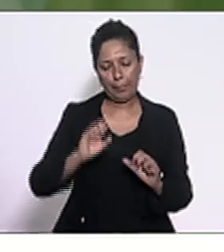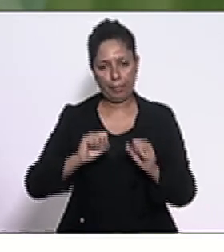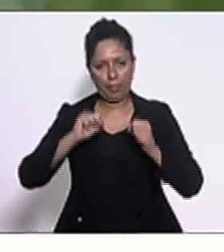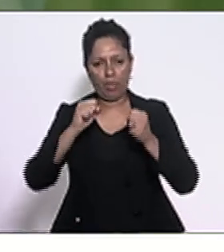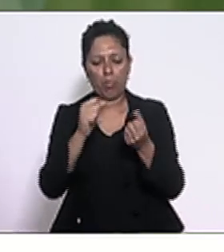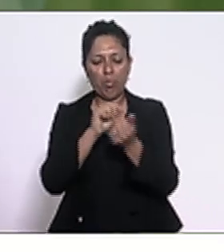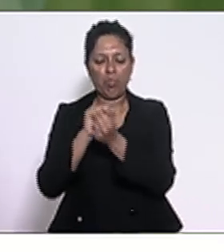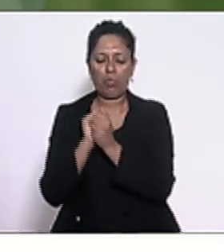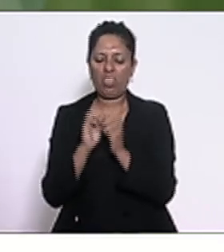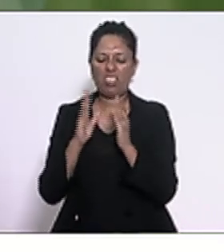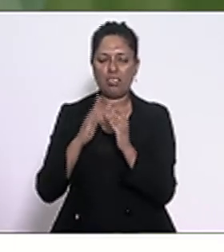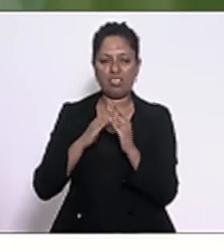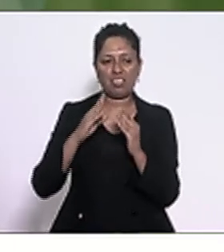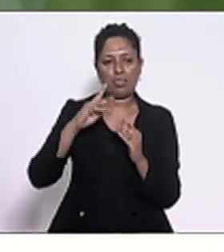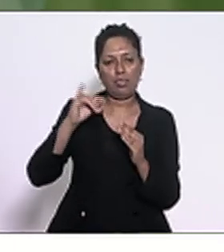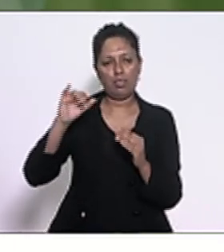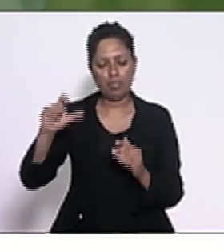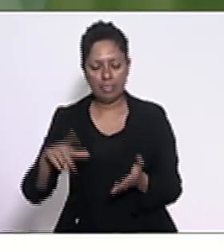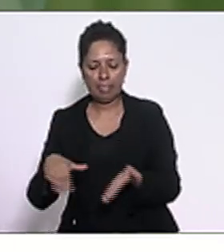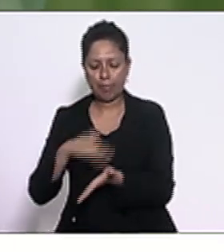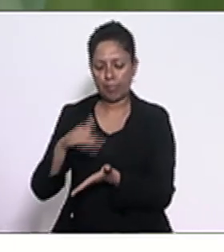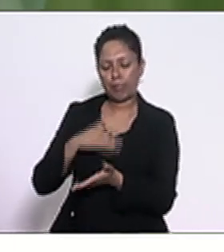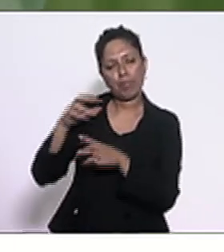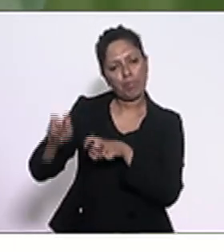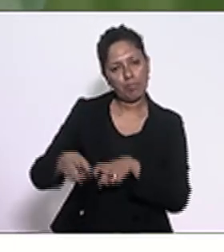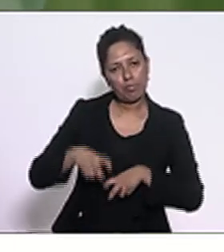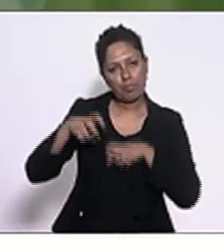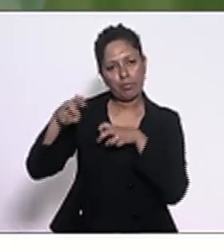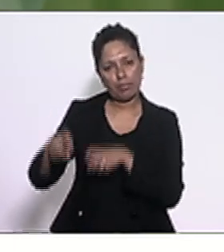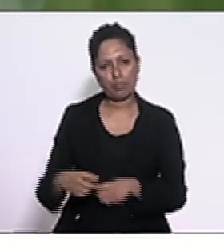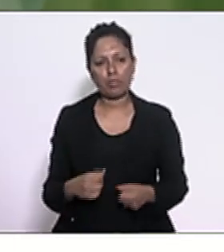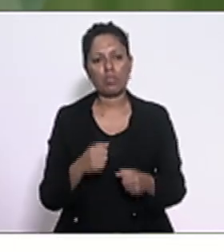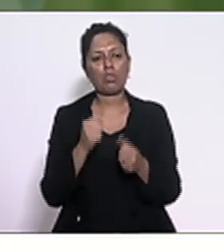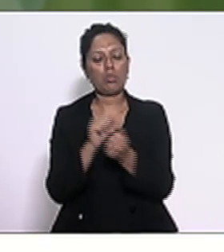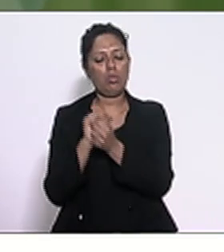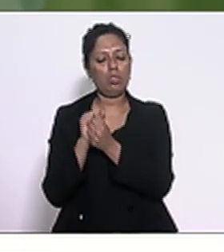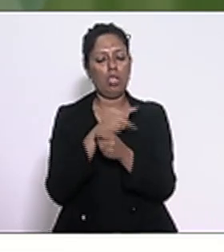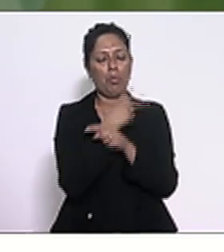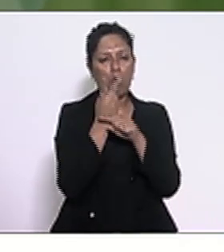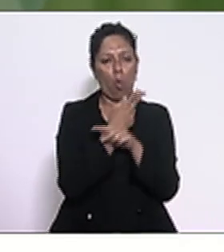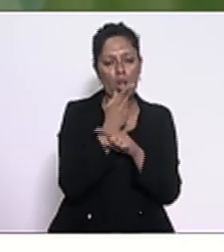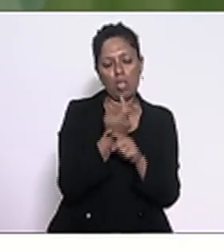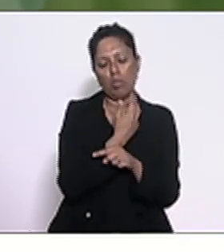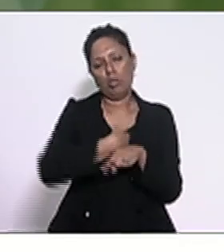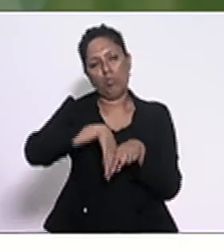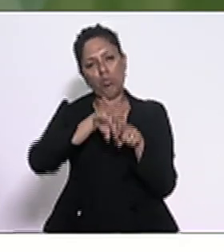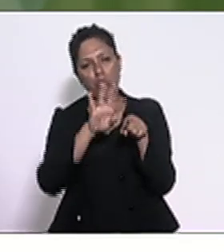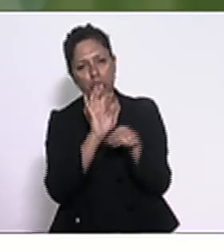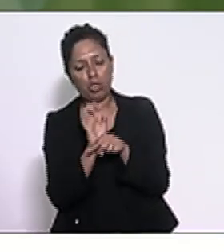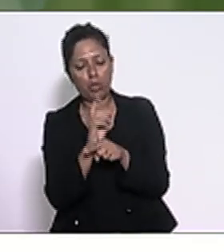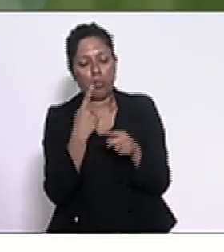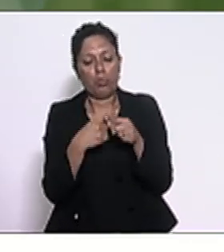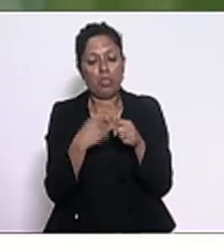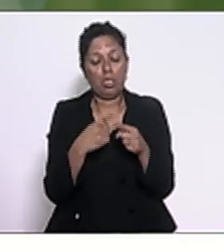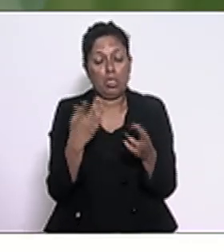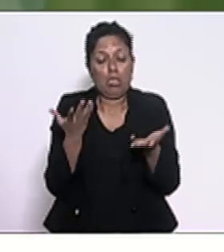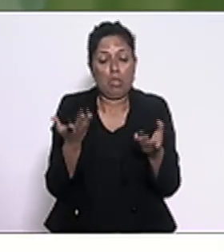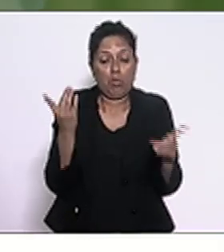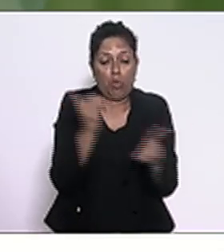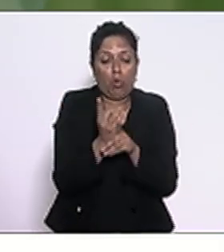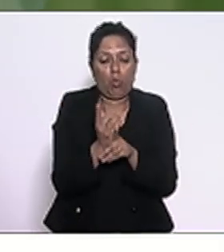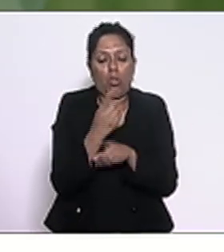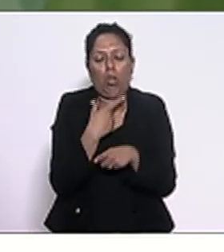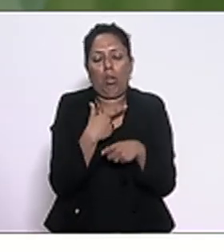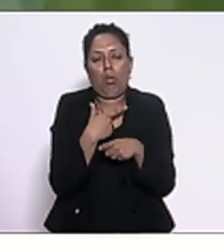com a Casa Civil, com a Fazenda, com a Procuradoria, para que possamos encontrar uma solução que